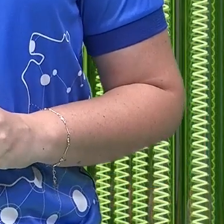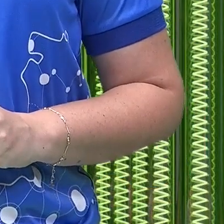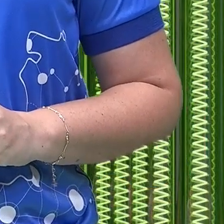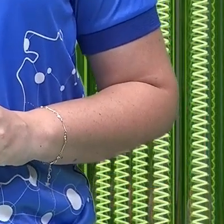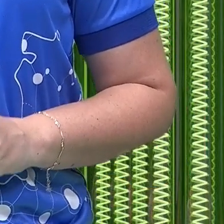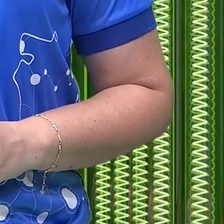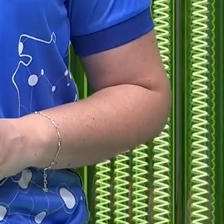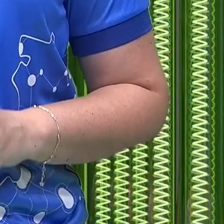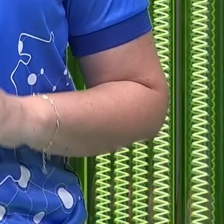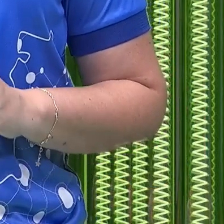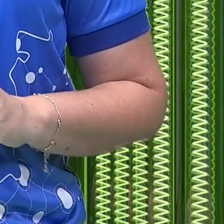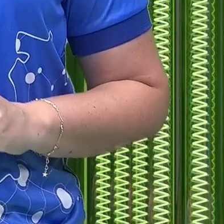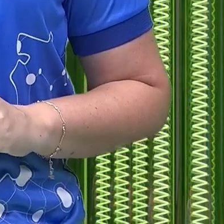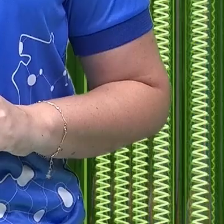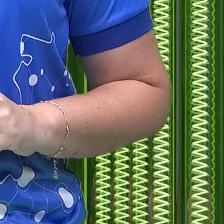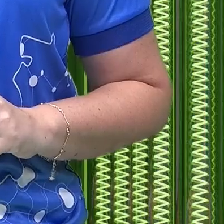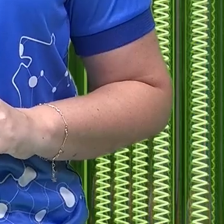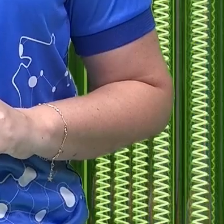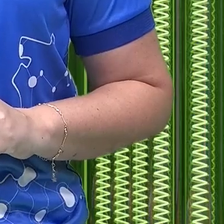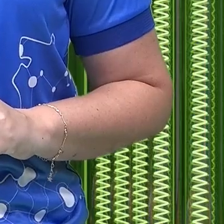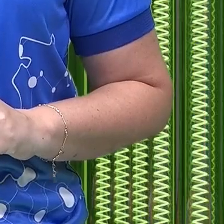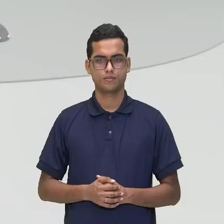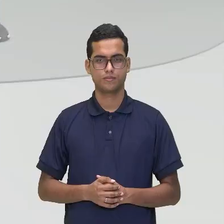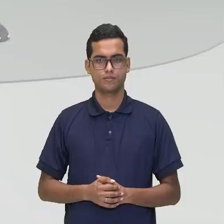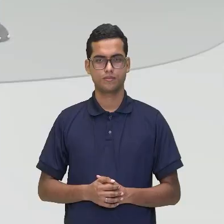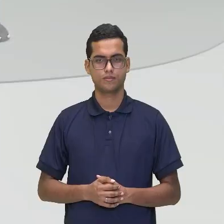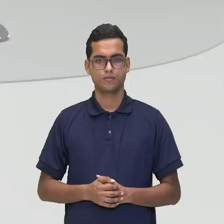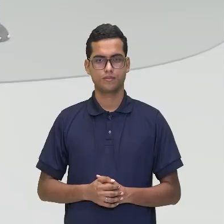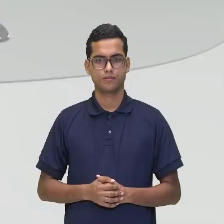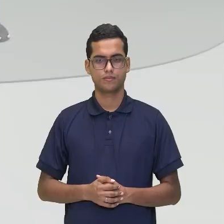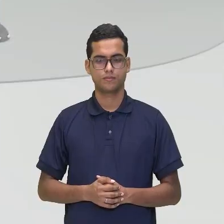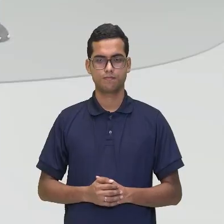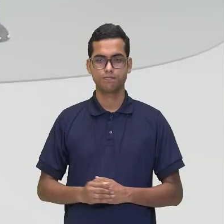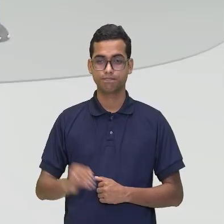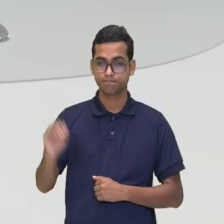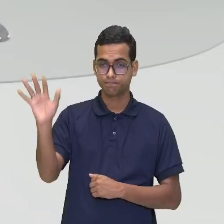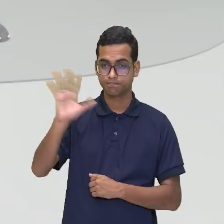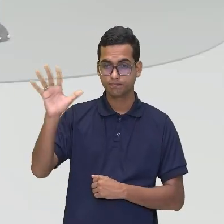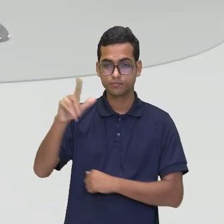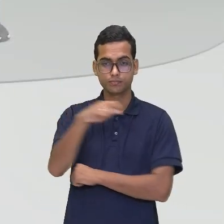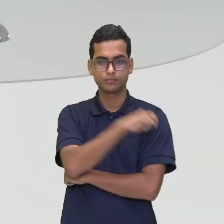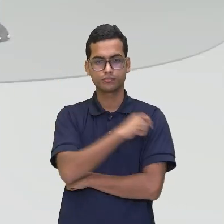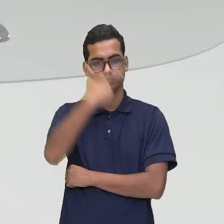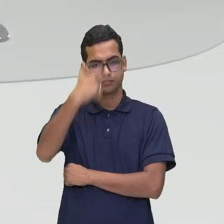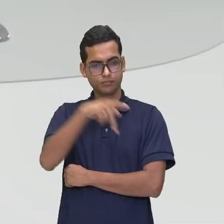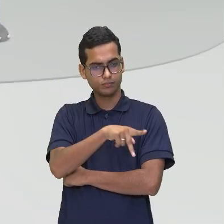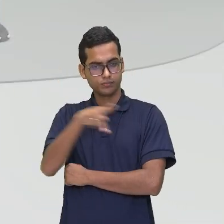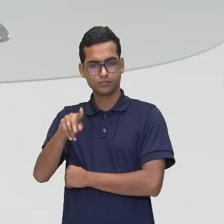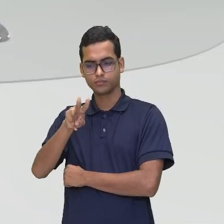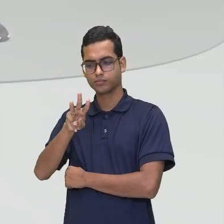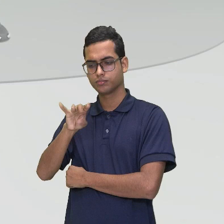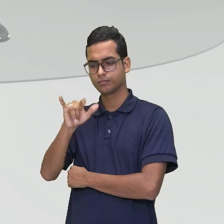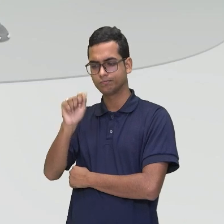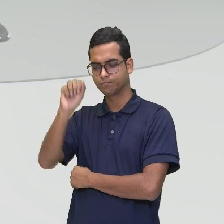de um amigo da física, então vamos observar. Olá pessoal, eu sou o professor William Costa, sou professor de Física aqui do